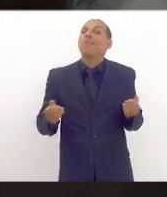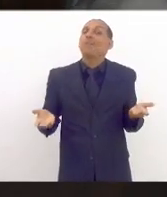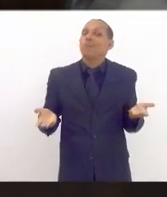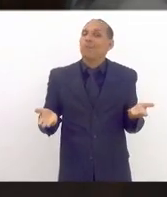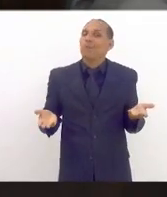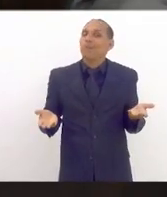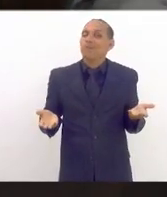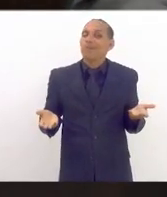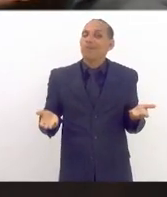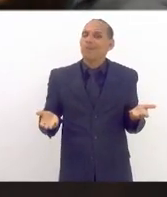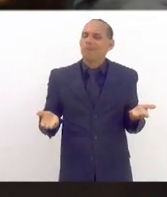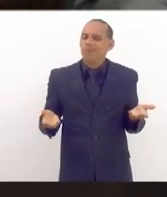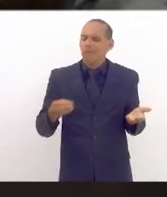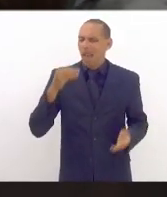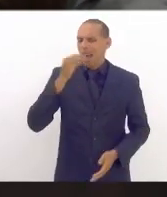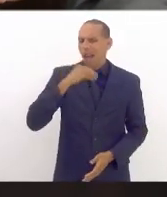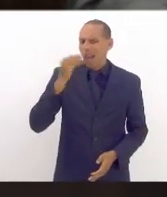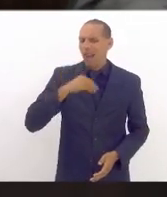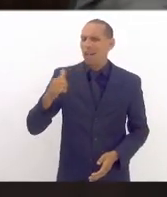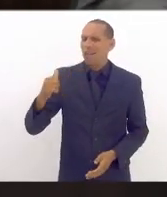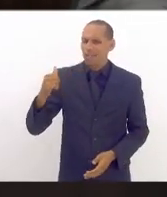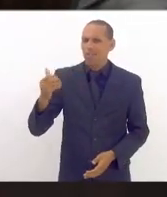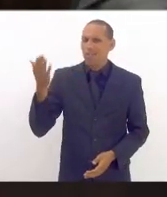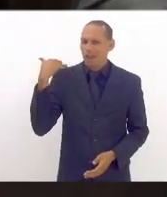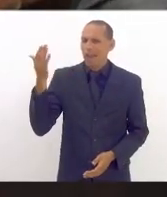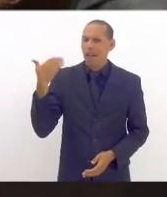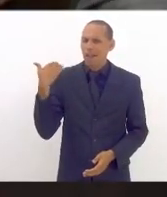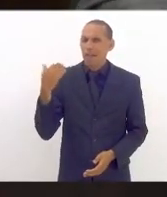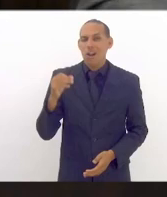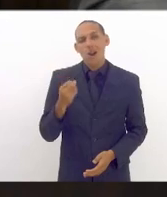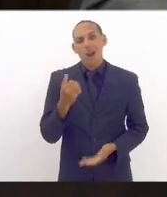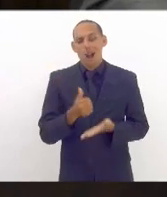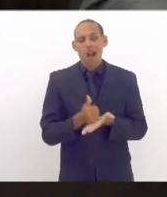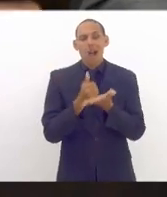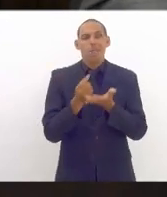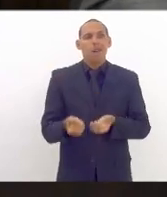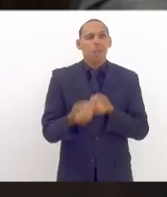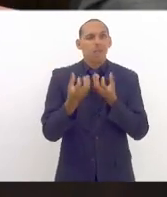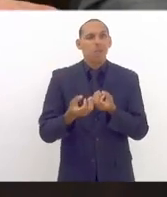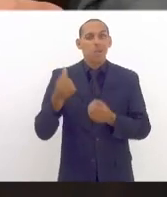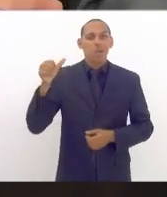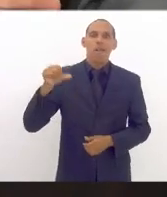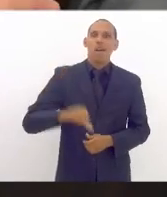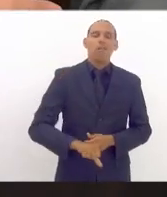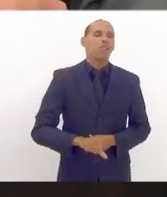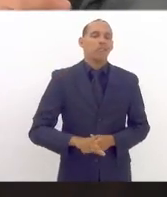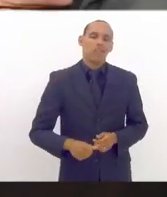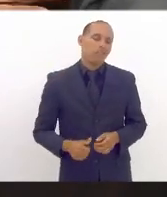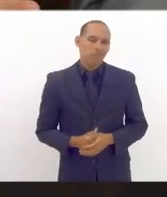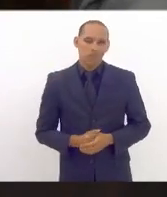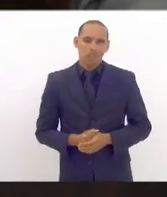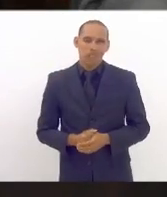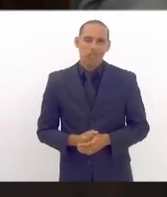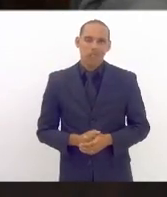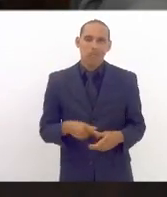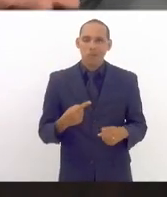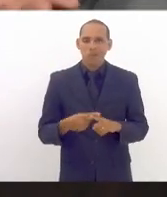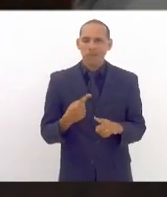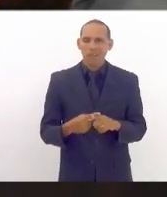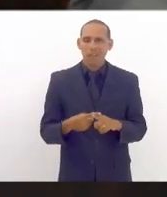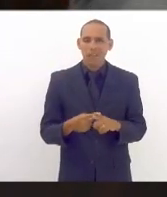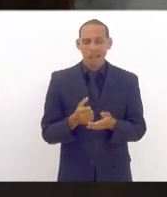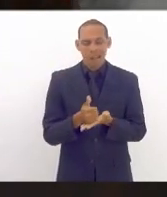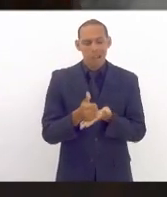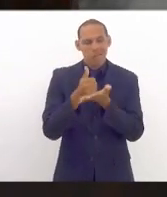era muito muito frágil ou a base de dados era mais frágil ainda né porque muitas vezes